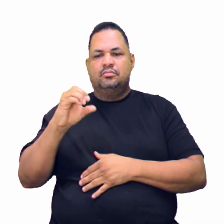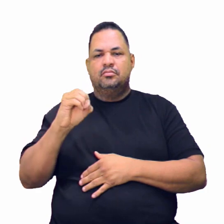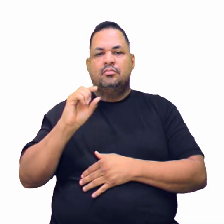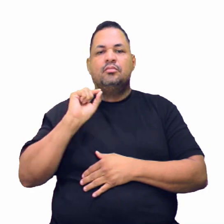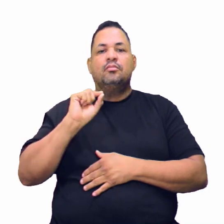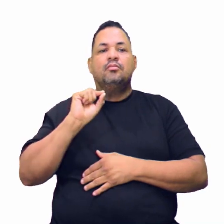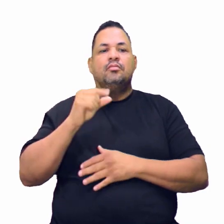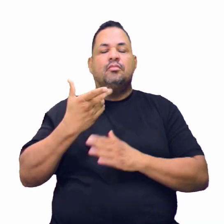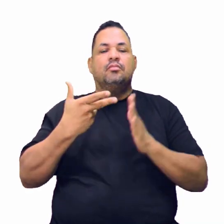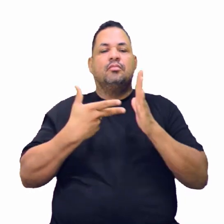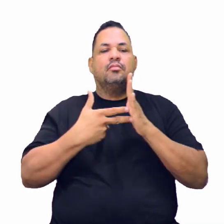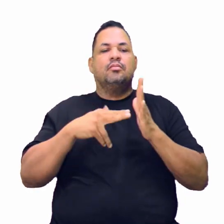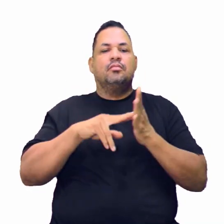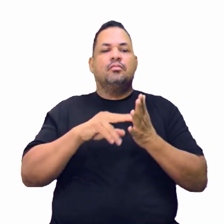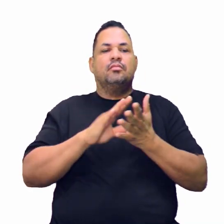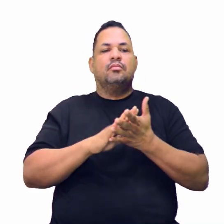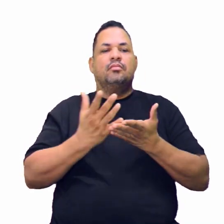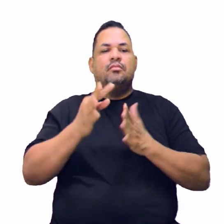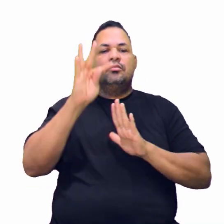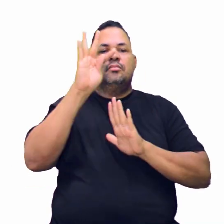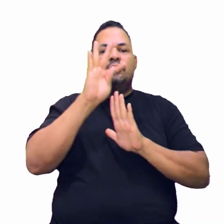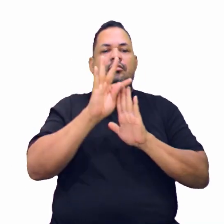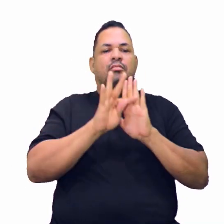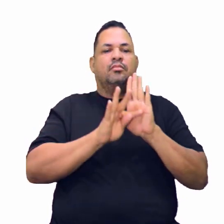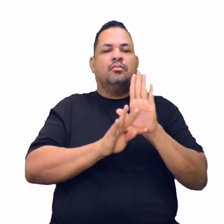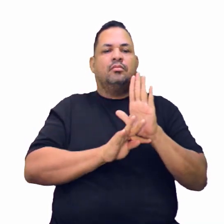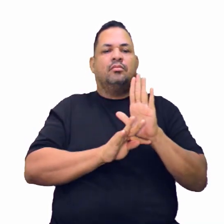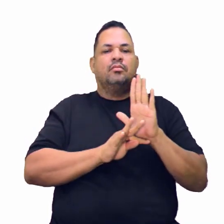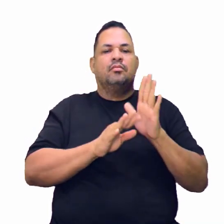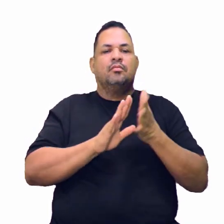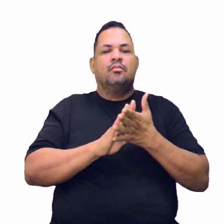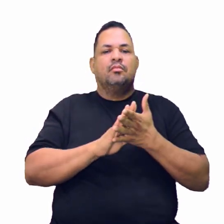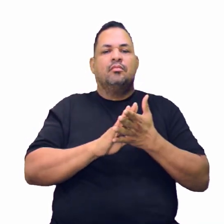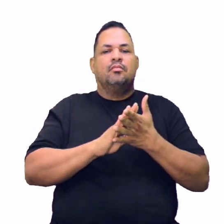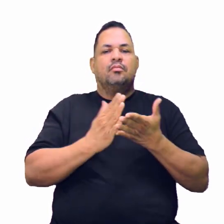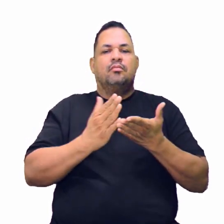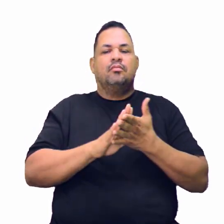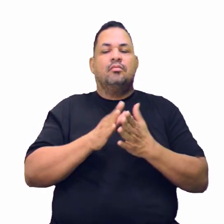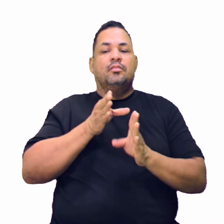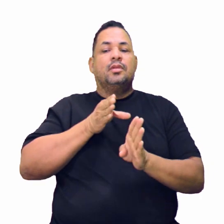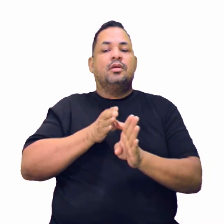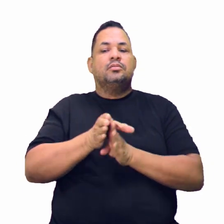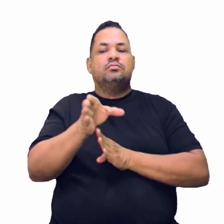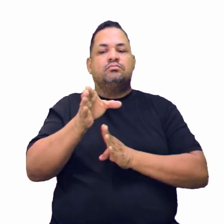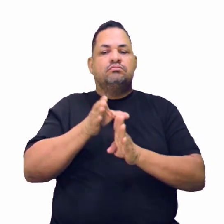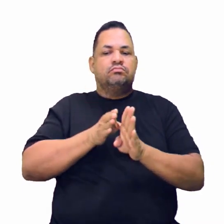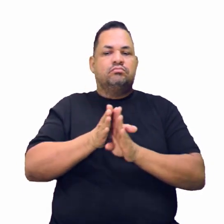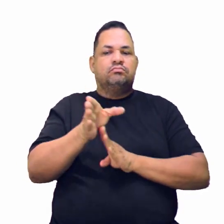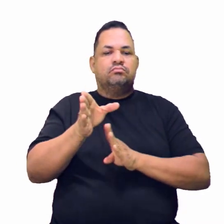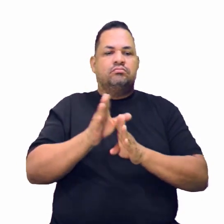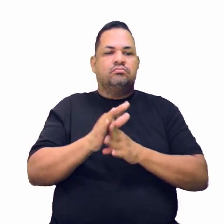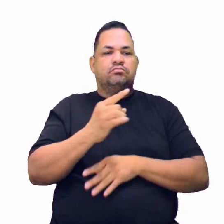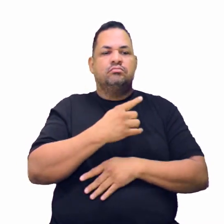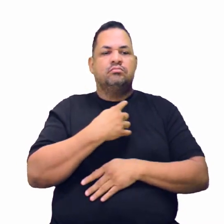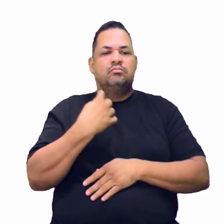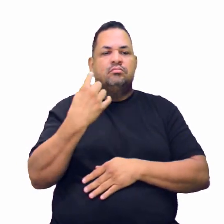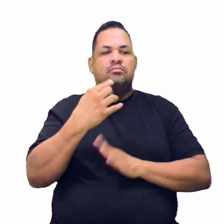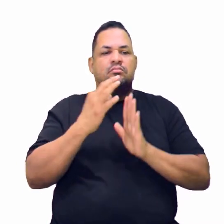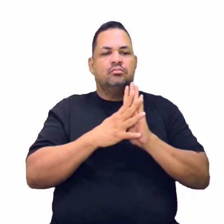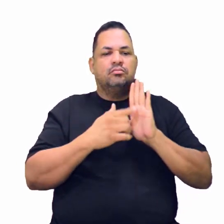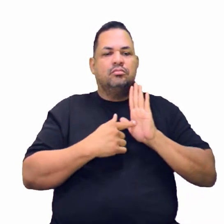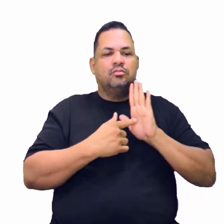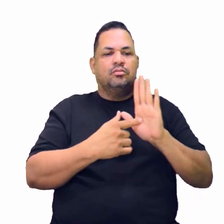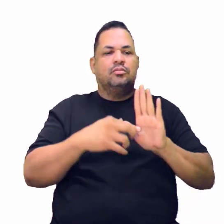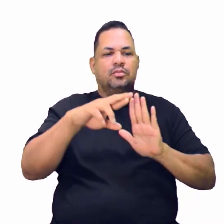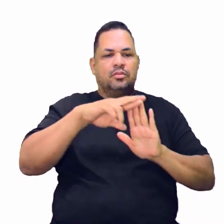é injunção, São os textos injuntivos, são aqueles que nos orientam, que nos ditam normas, que